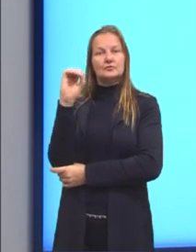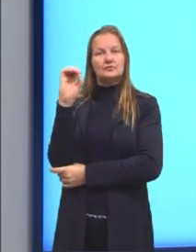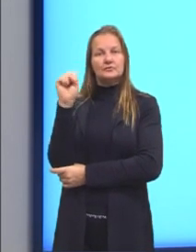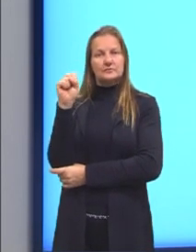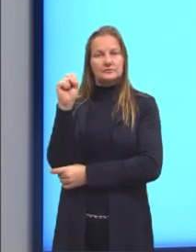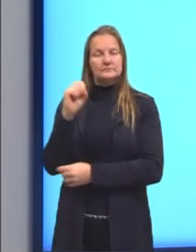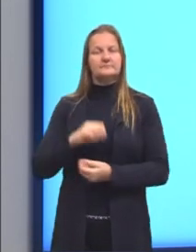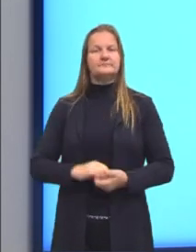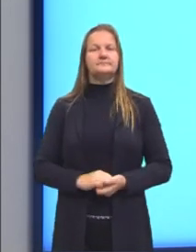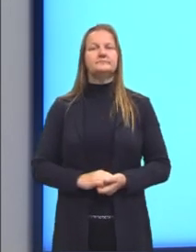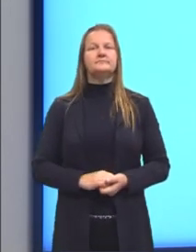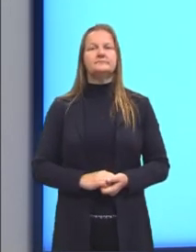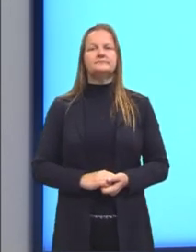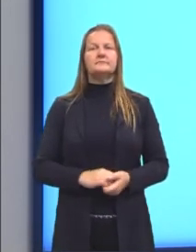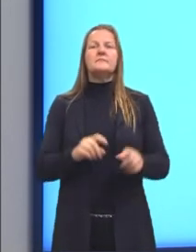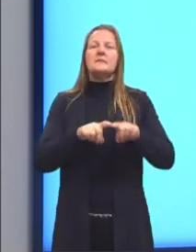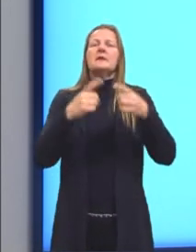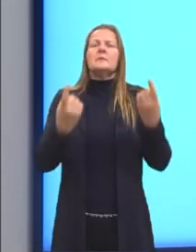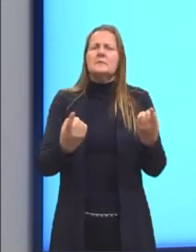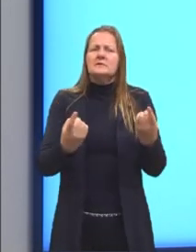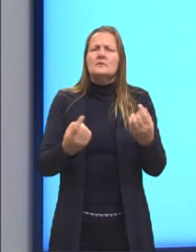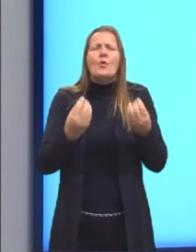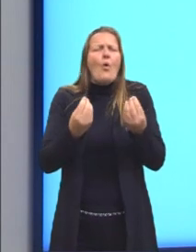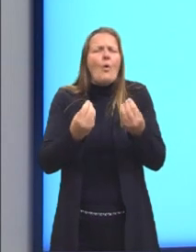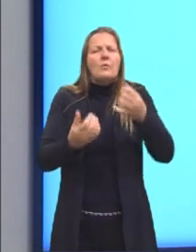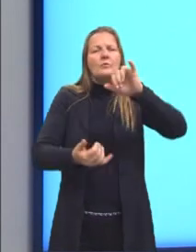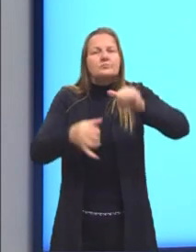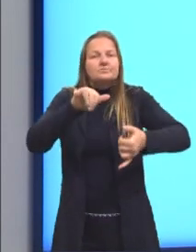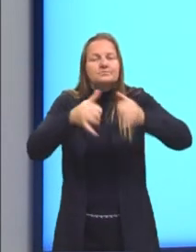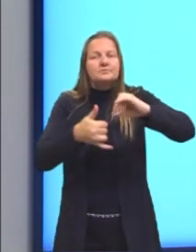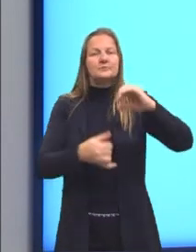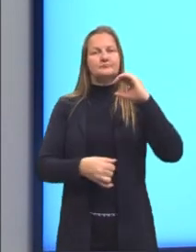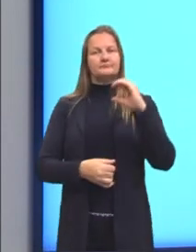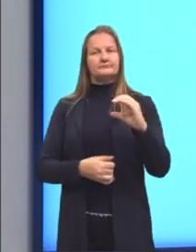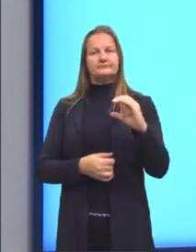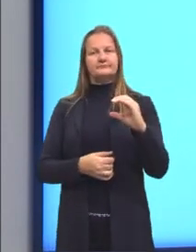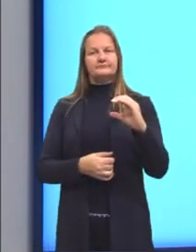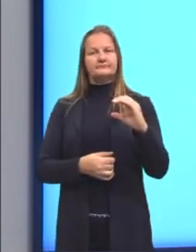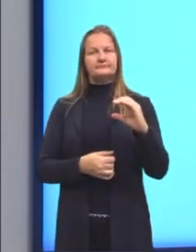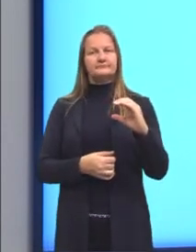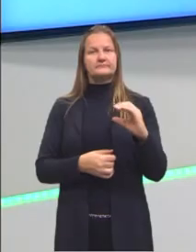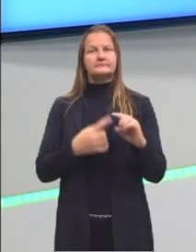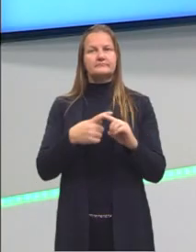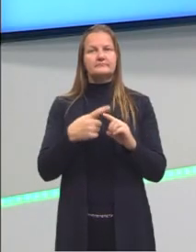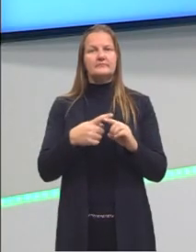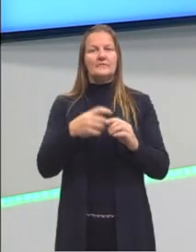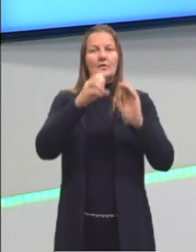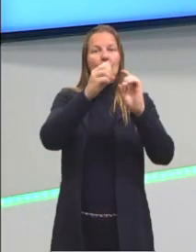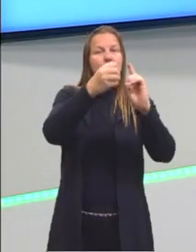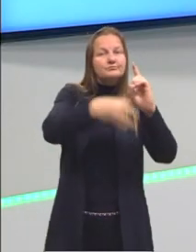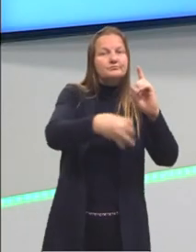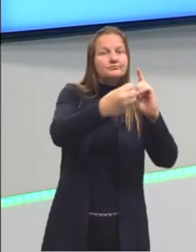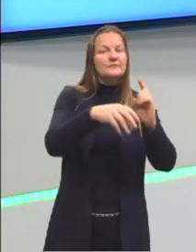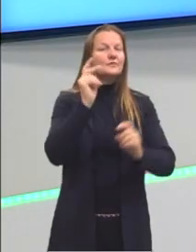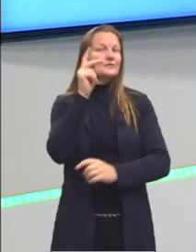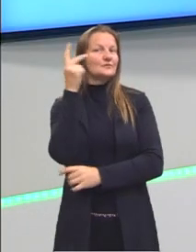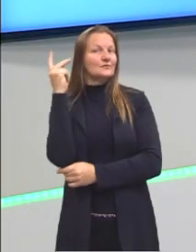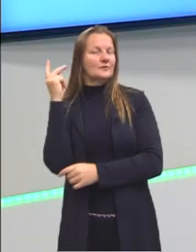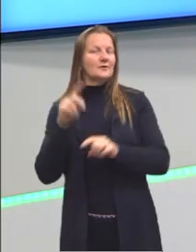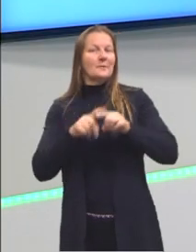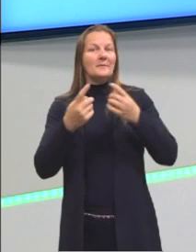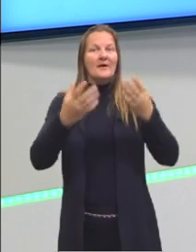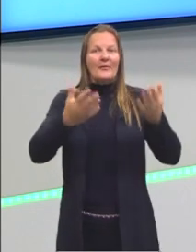bom mas e a química do carbono né porque que ele é tão importante por enquanto eu só falei das definições da história